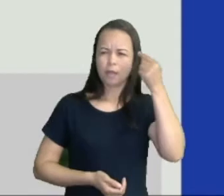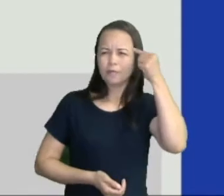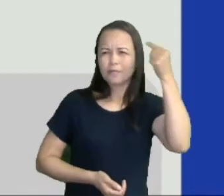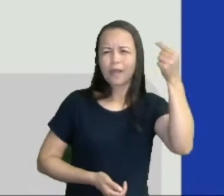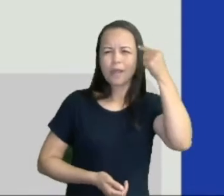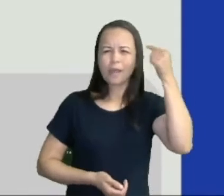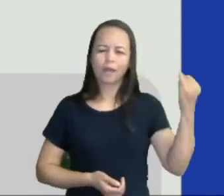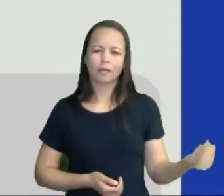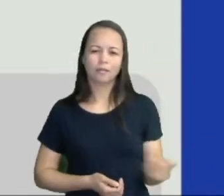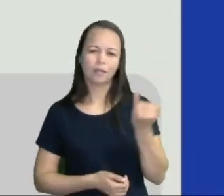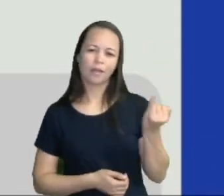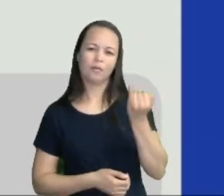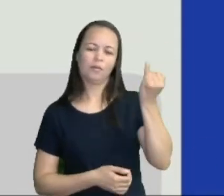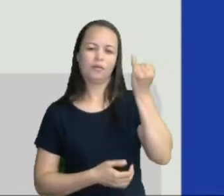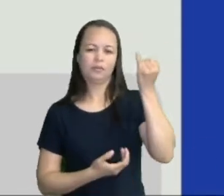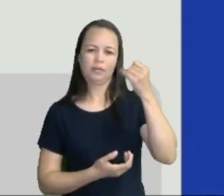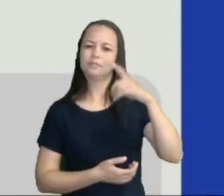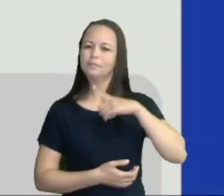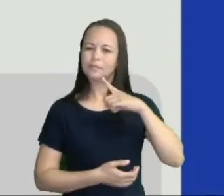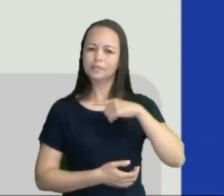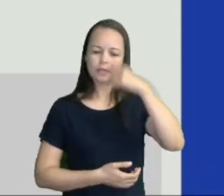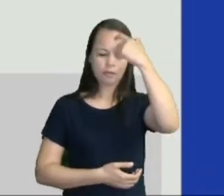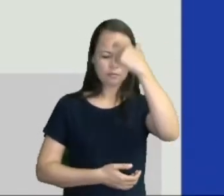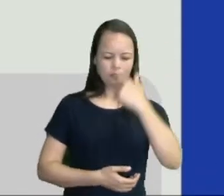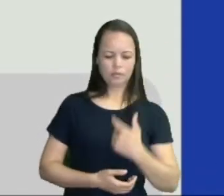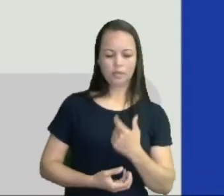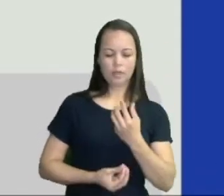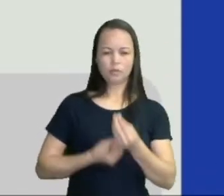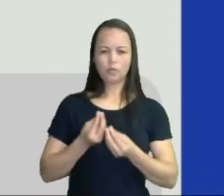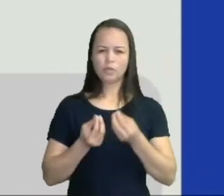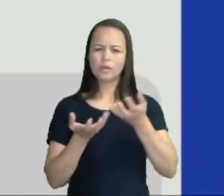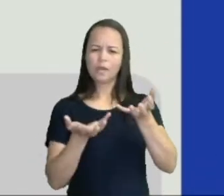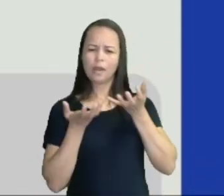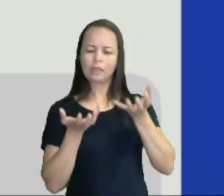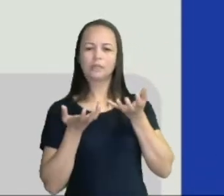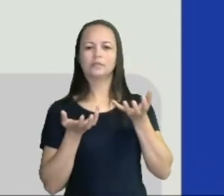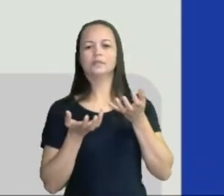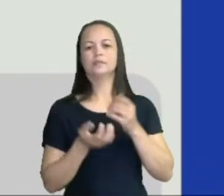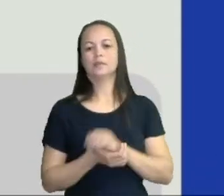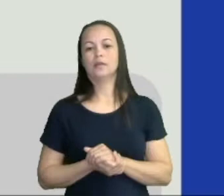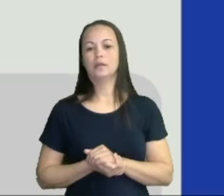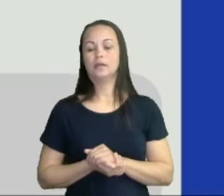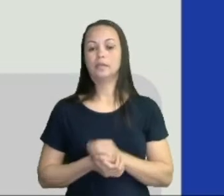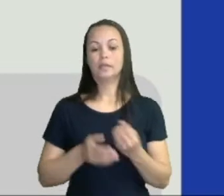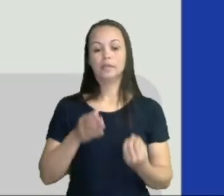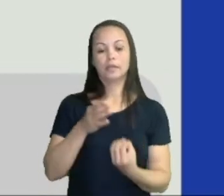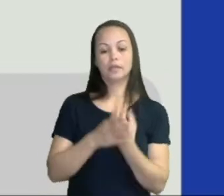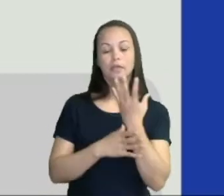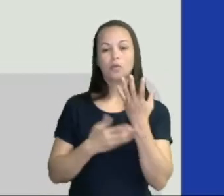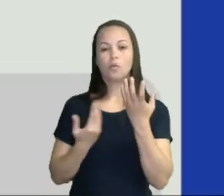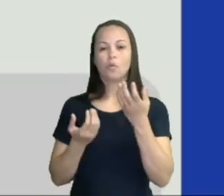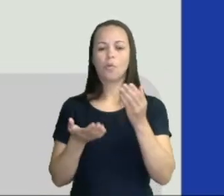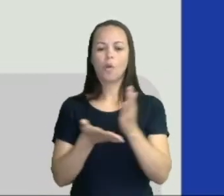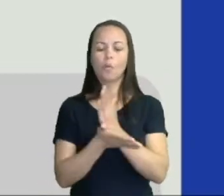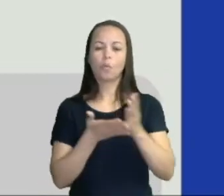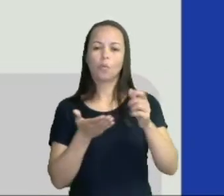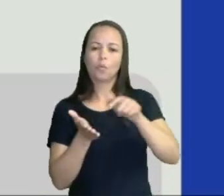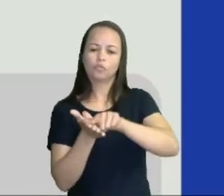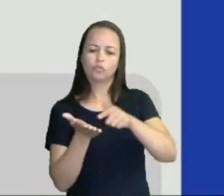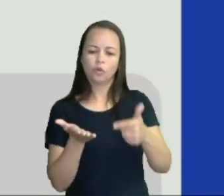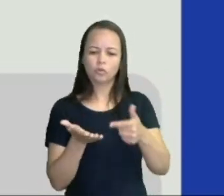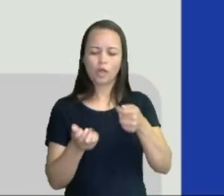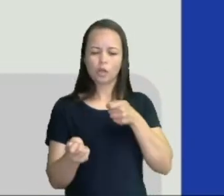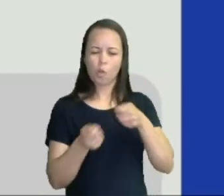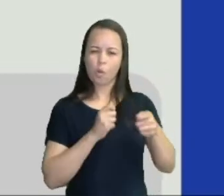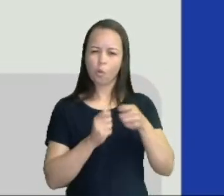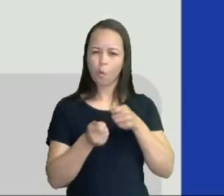da importância que tinha, do que ele queria, que ele criou alguns jornais. O controle da imprensa